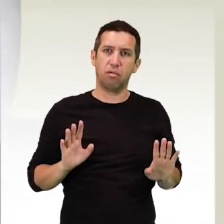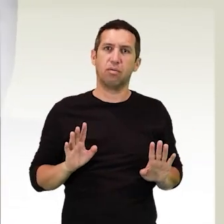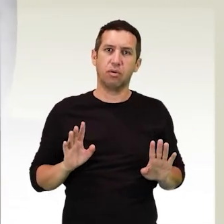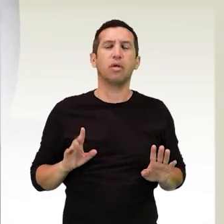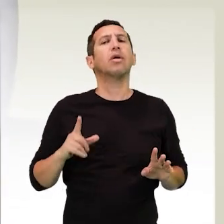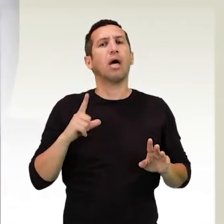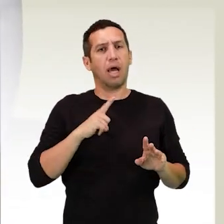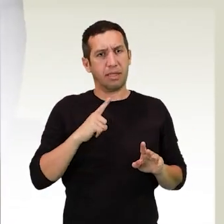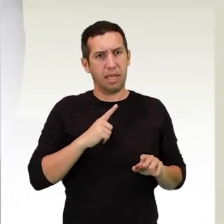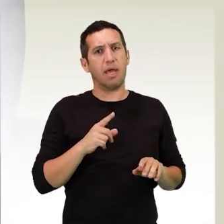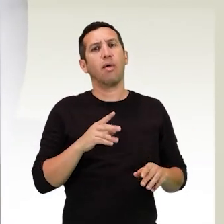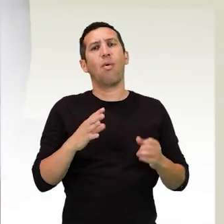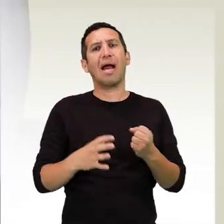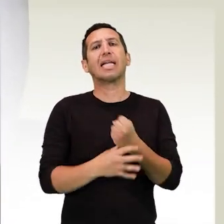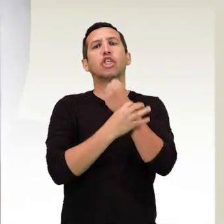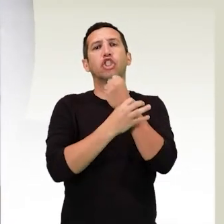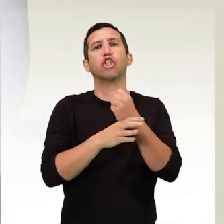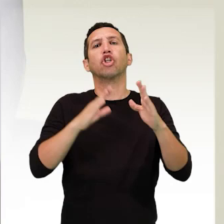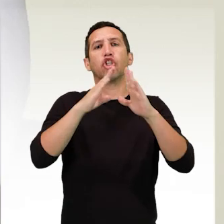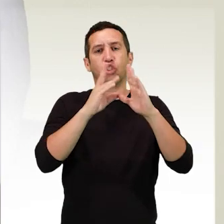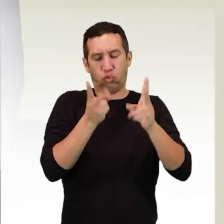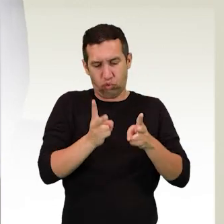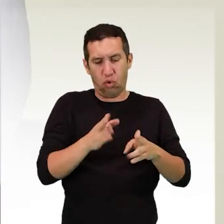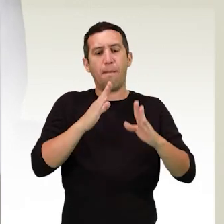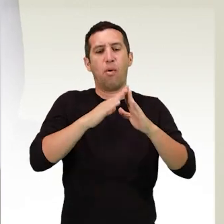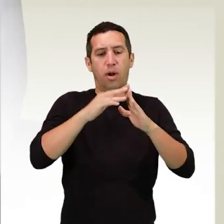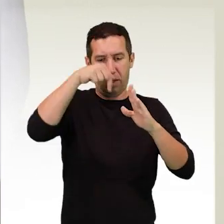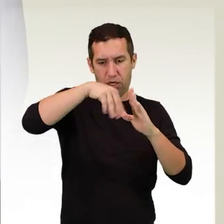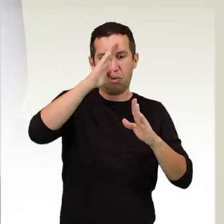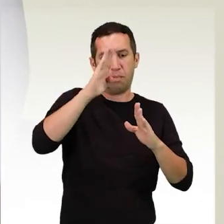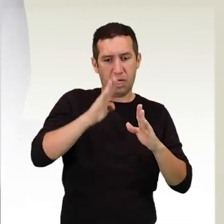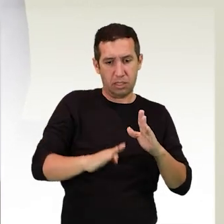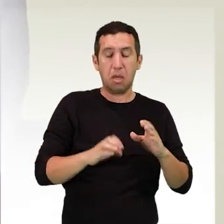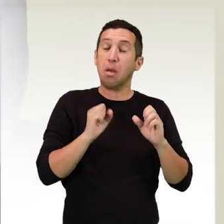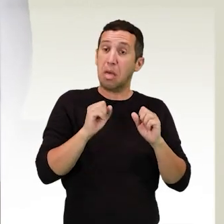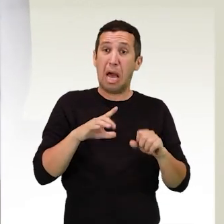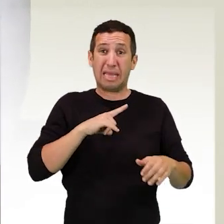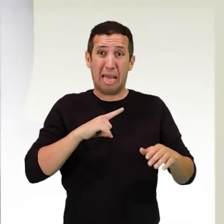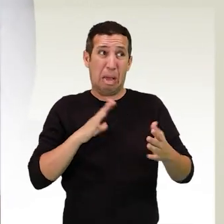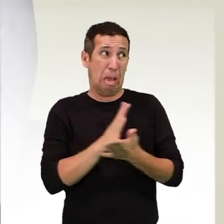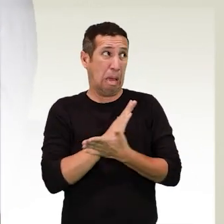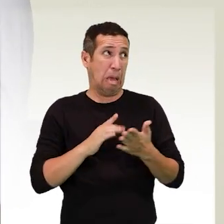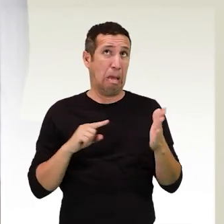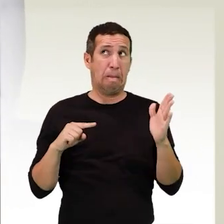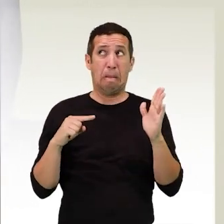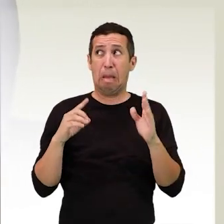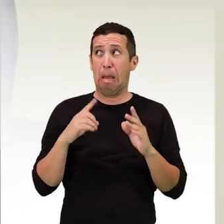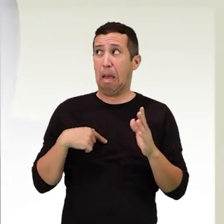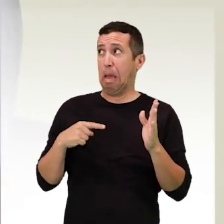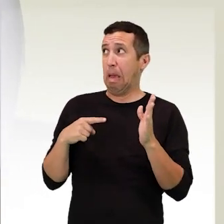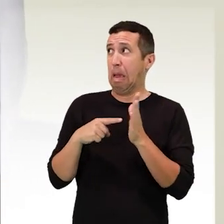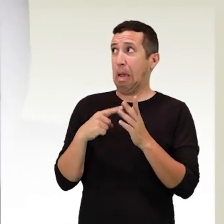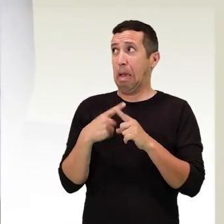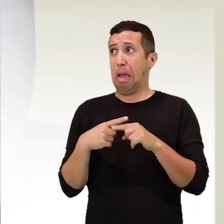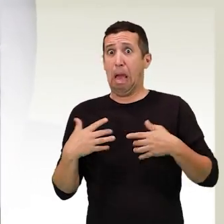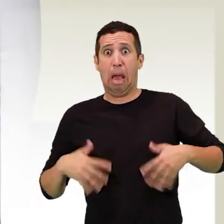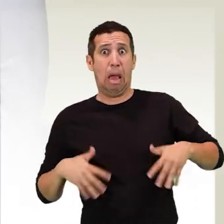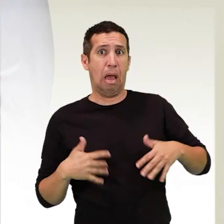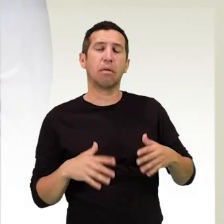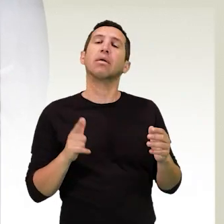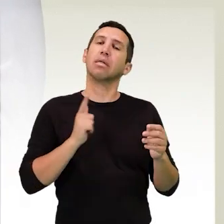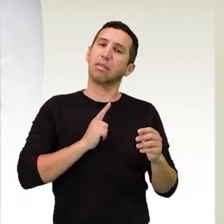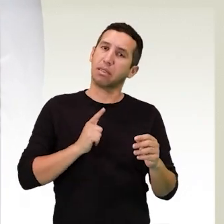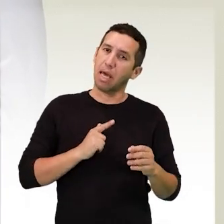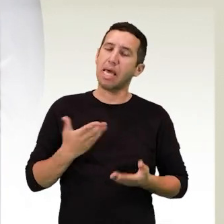né? A condição de tráfico, ela inclusive garante refúgio para as pessoas no Brasil. Então, Então, quem está nessa situação e tem medo de denunciar porque vai